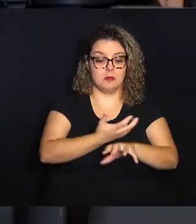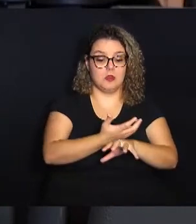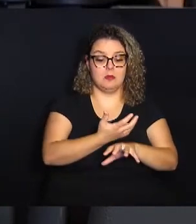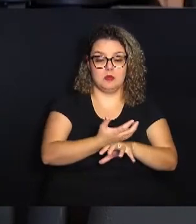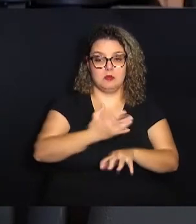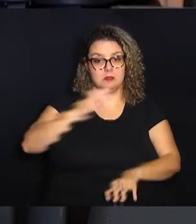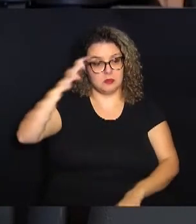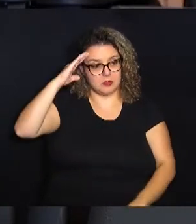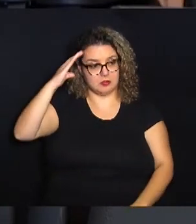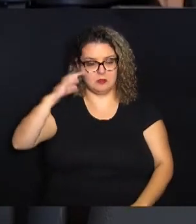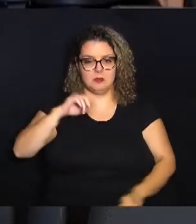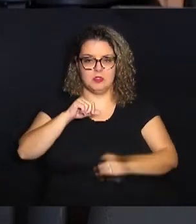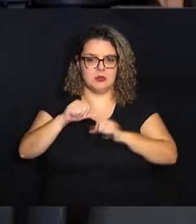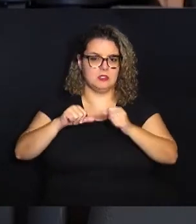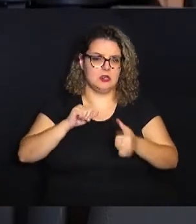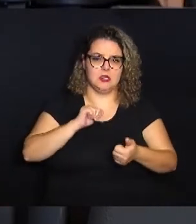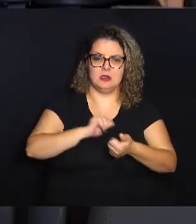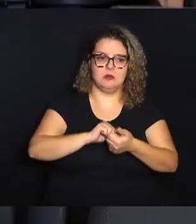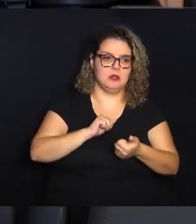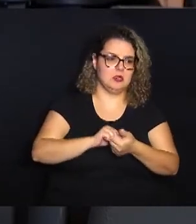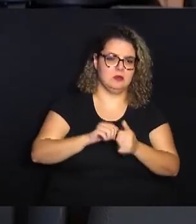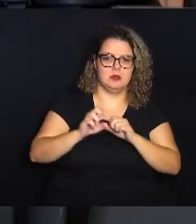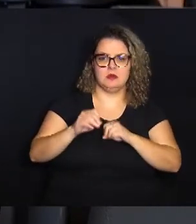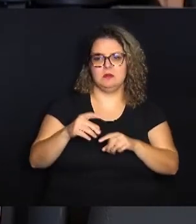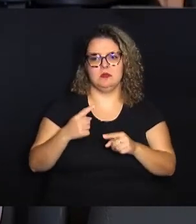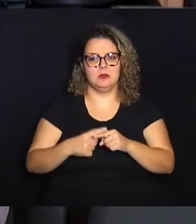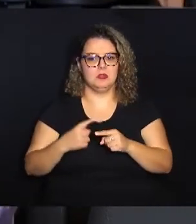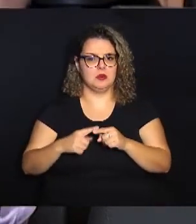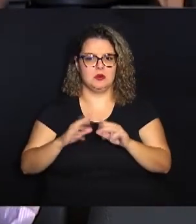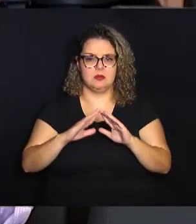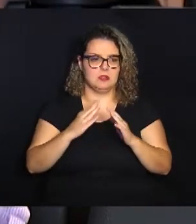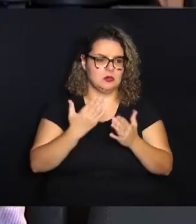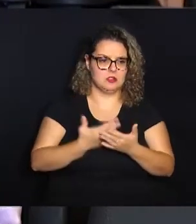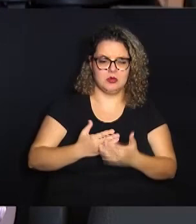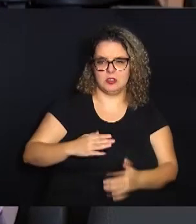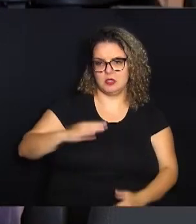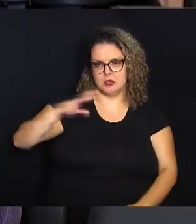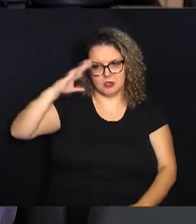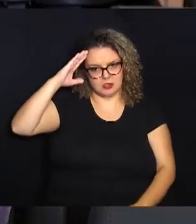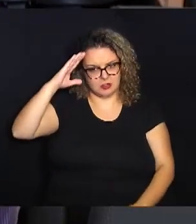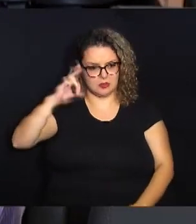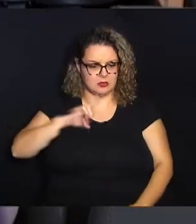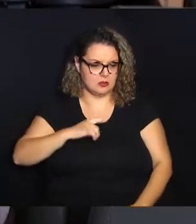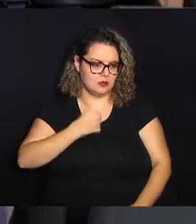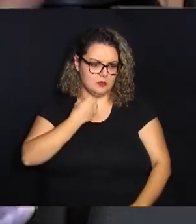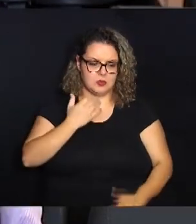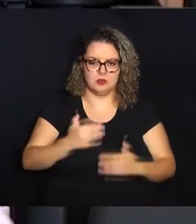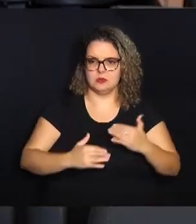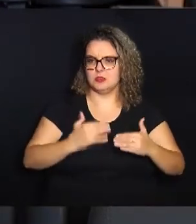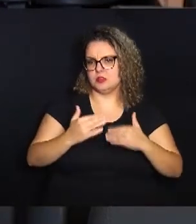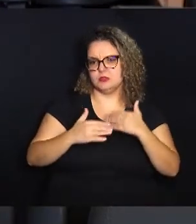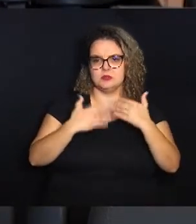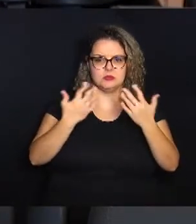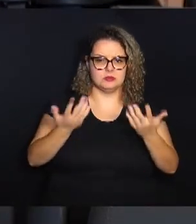mudaria a qualidade da educação, porque escolas militares têm um bom desempenho